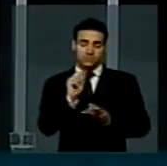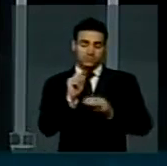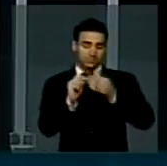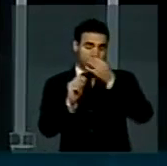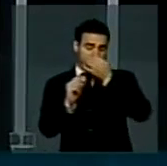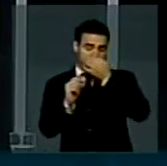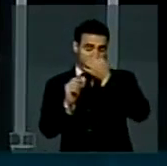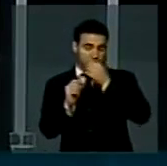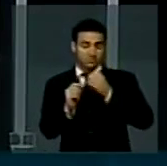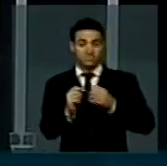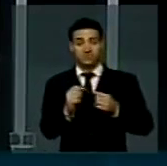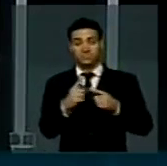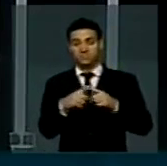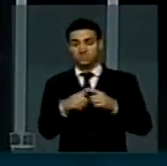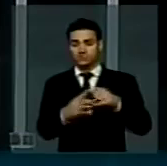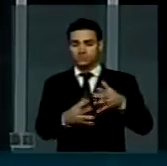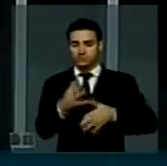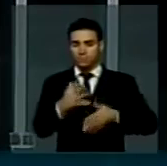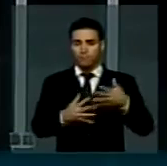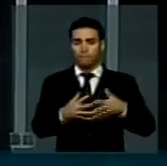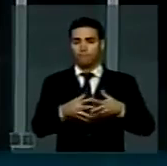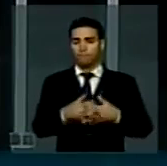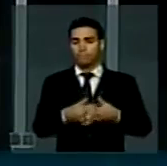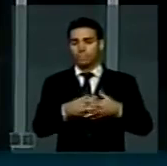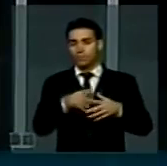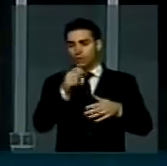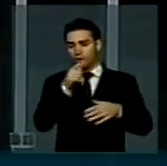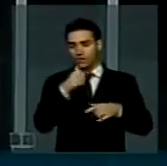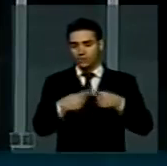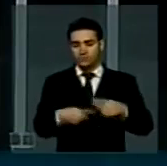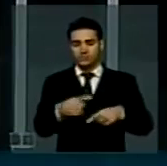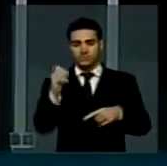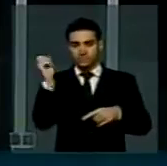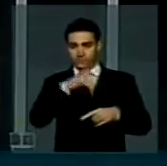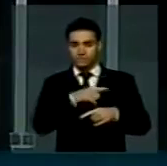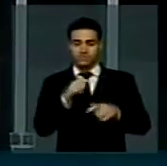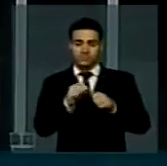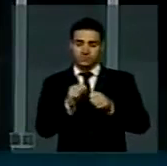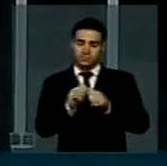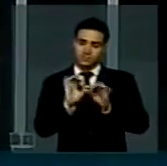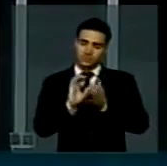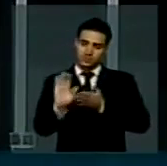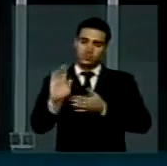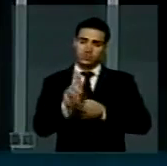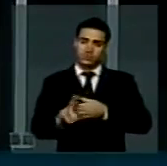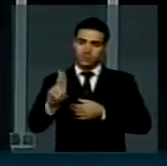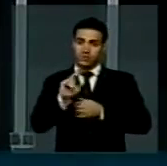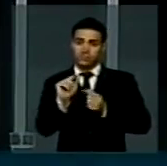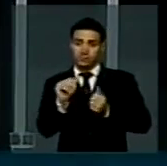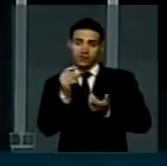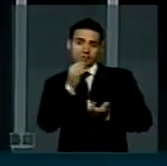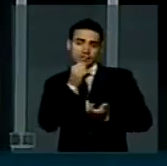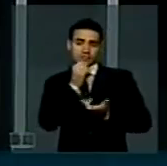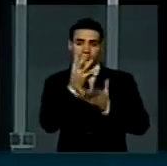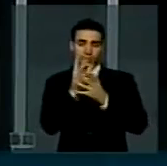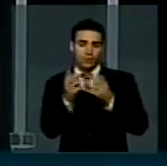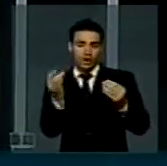entraves burocráticos, que muitas vezes impedem uma boa aplicação do recurso para curar um doente,